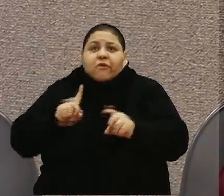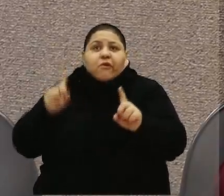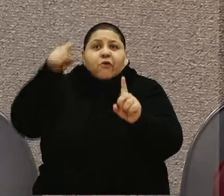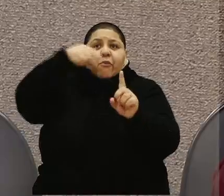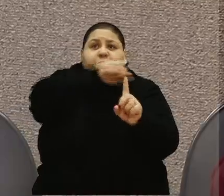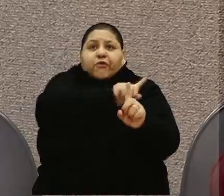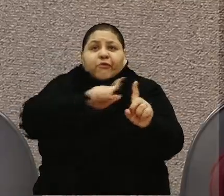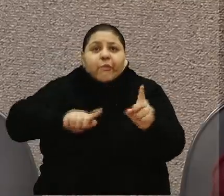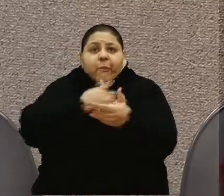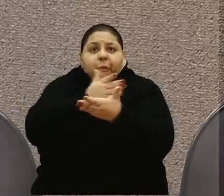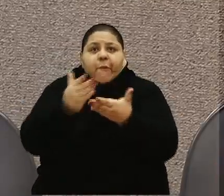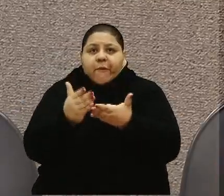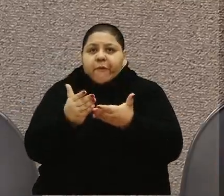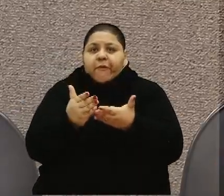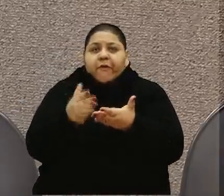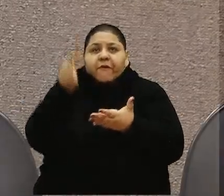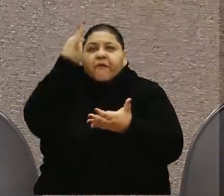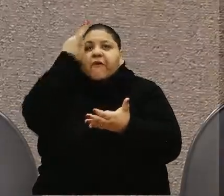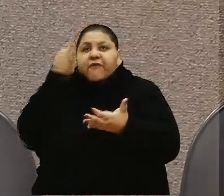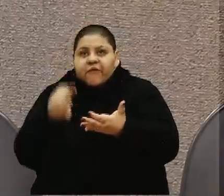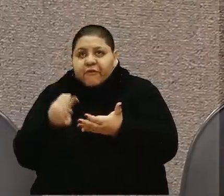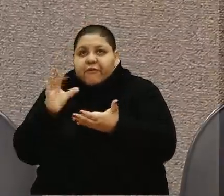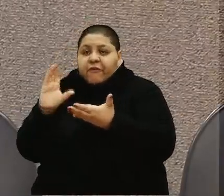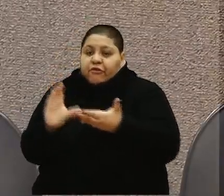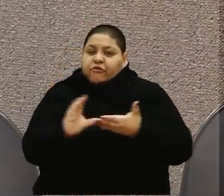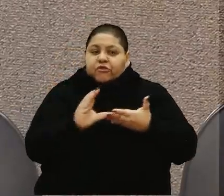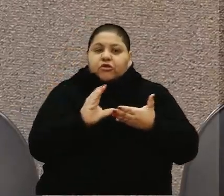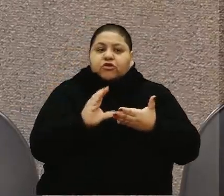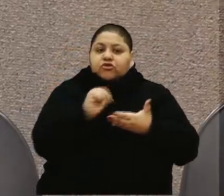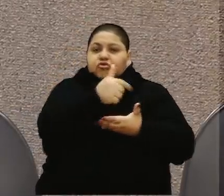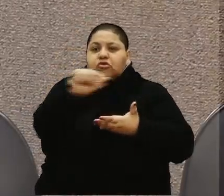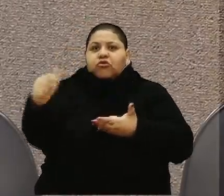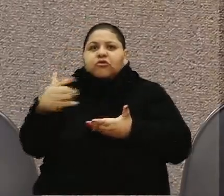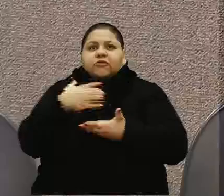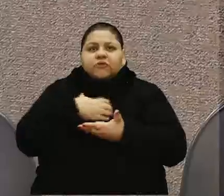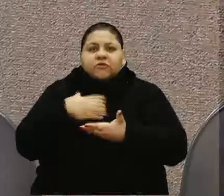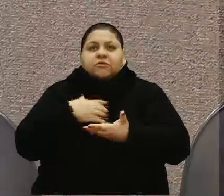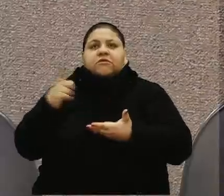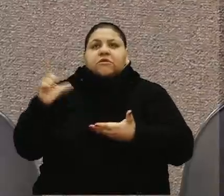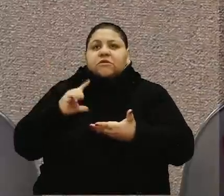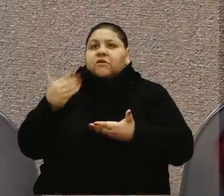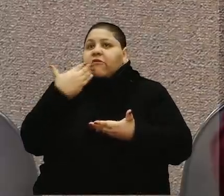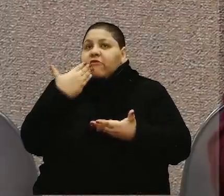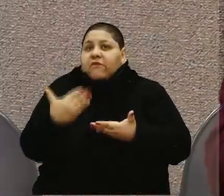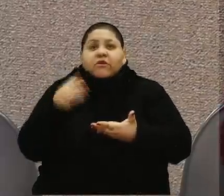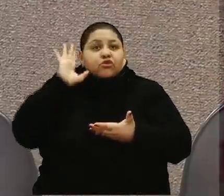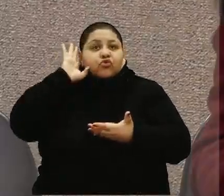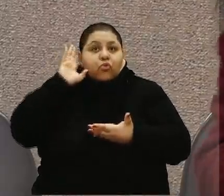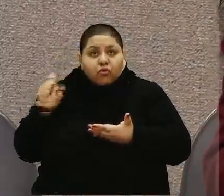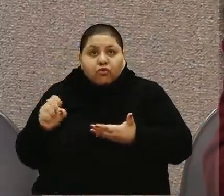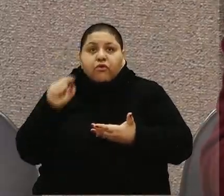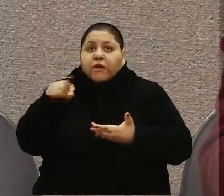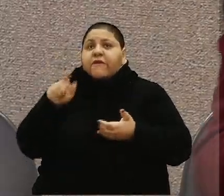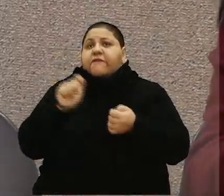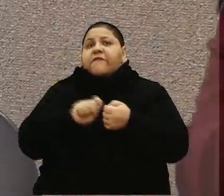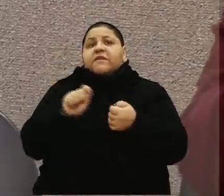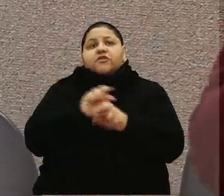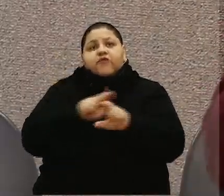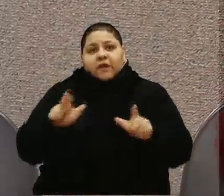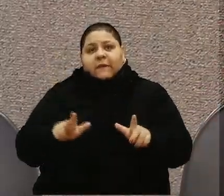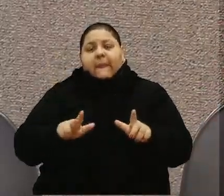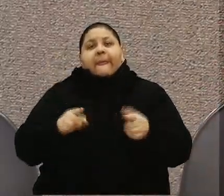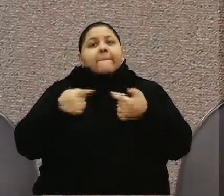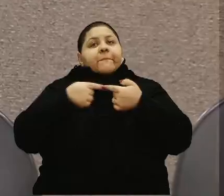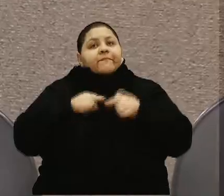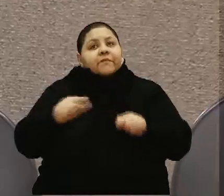governo inicialmente. Ele entendia e investia de outras formas. Houve um apelo, ele escuta, e ele fez diferente. Mas